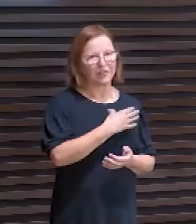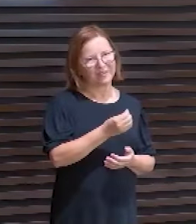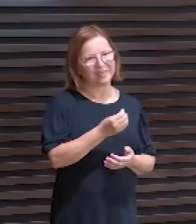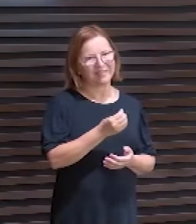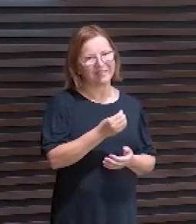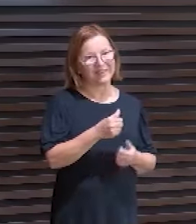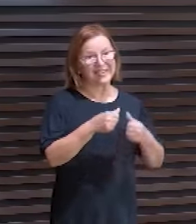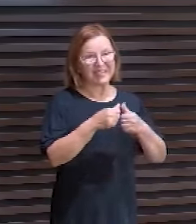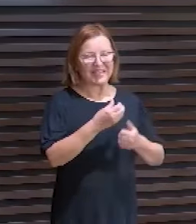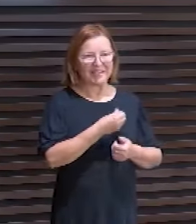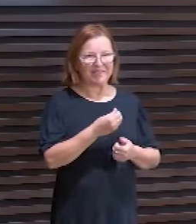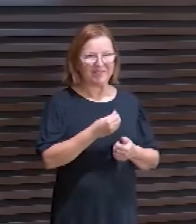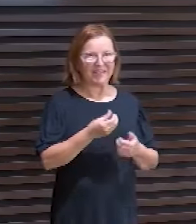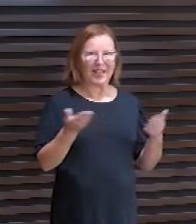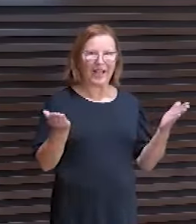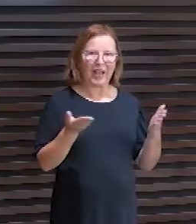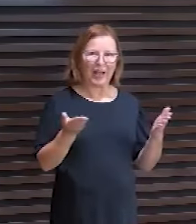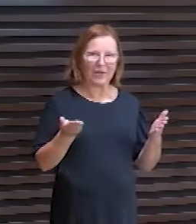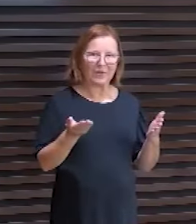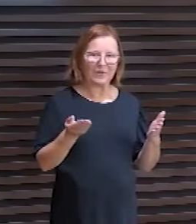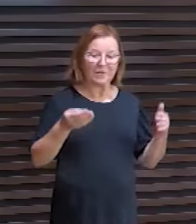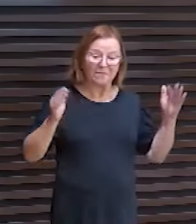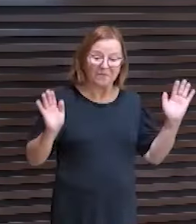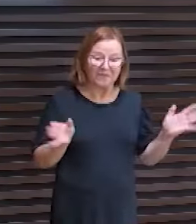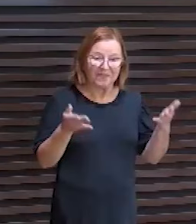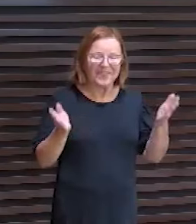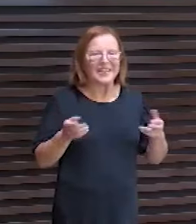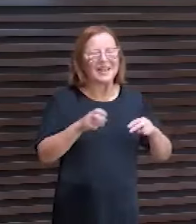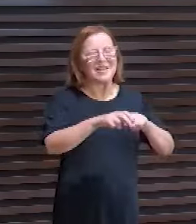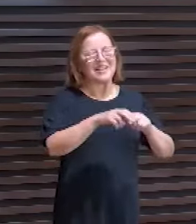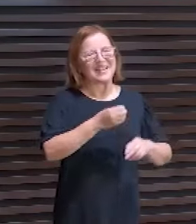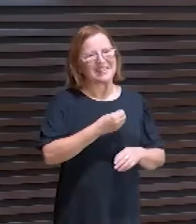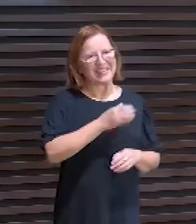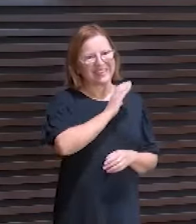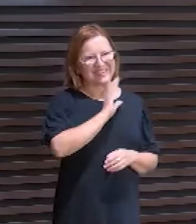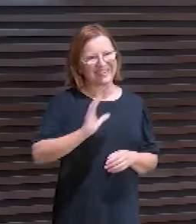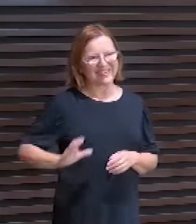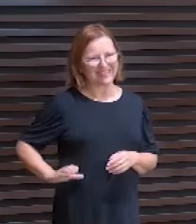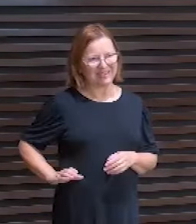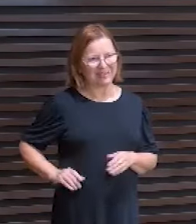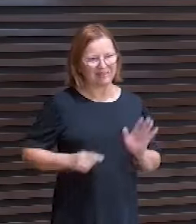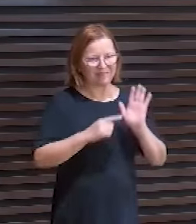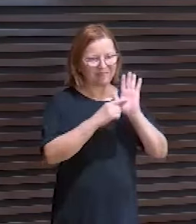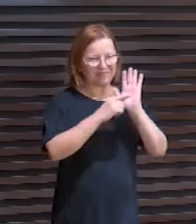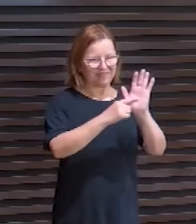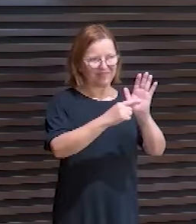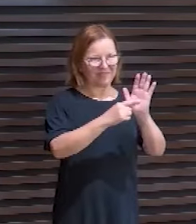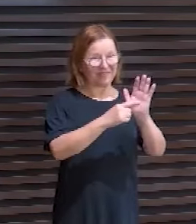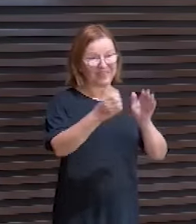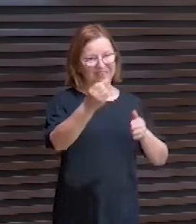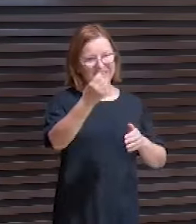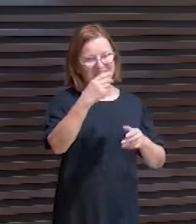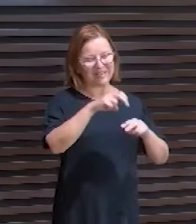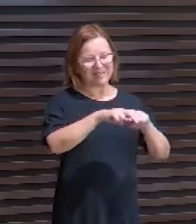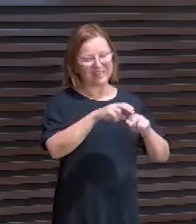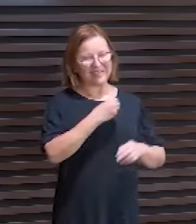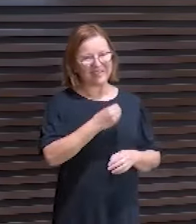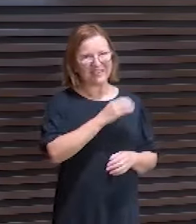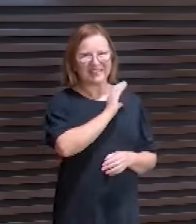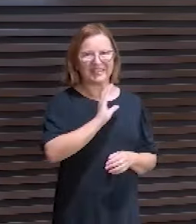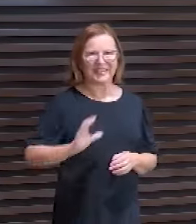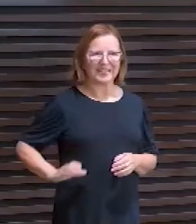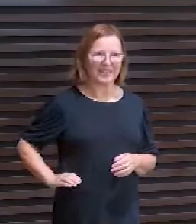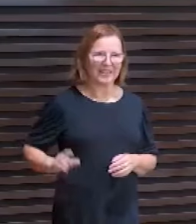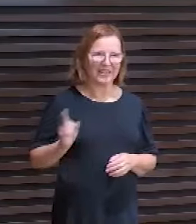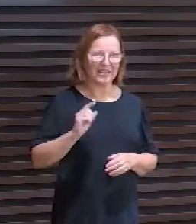esse viver que agora vivo é impulsionado pela vida de Cristo é manifestado e revelado pela vida de Cristo